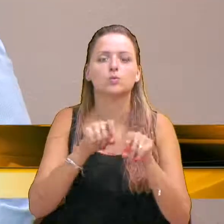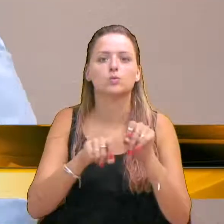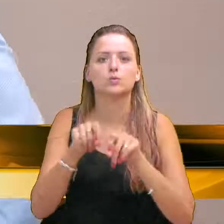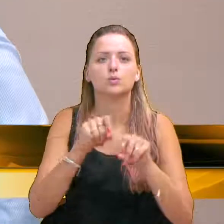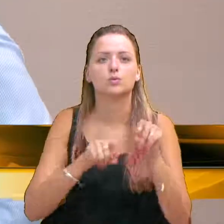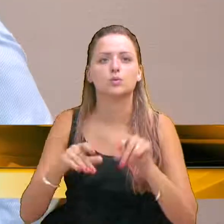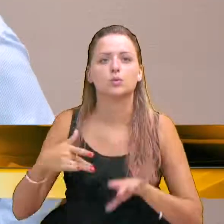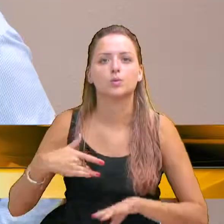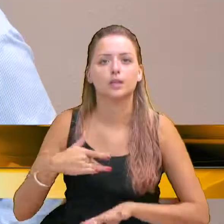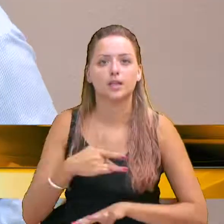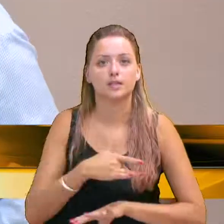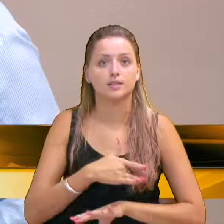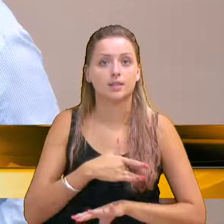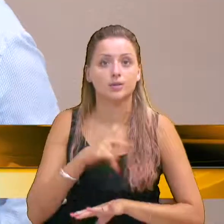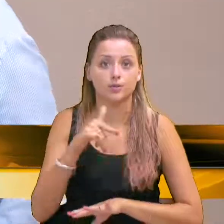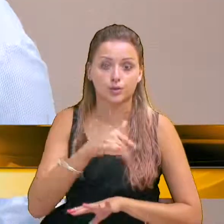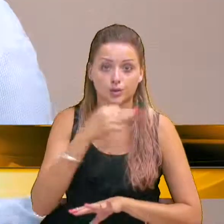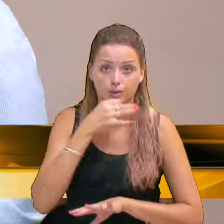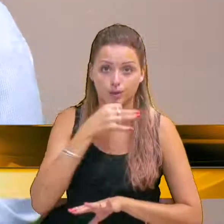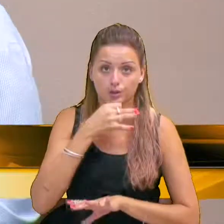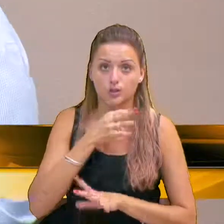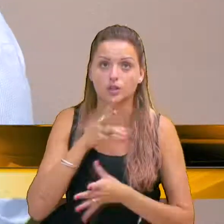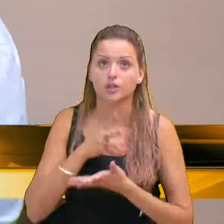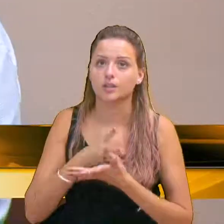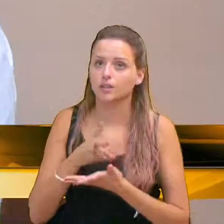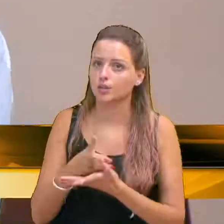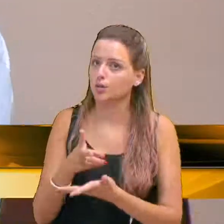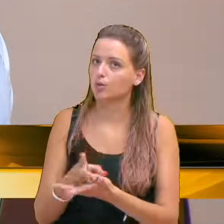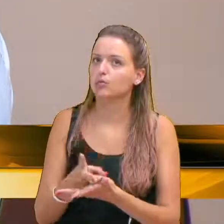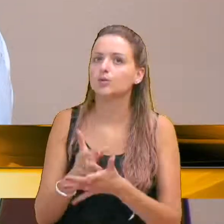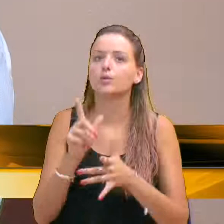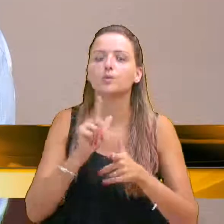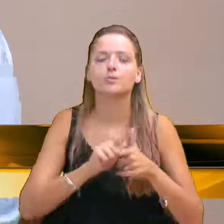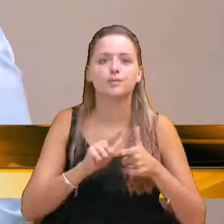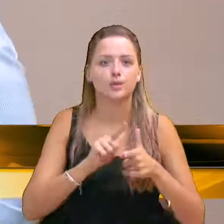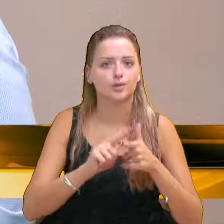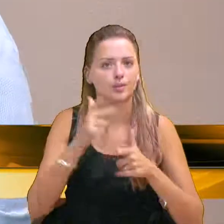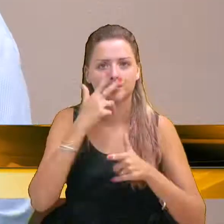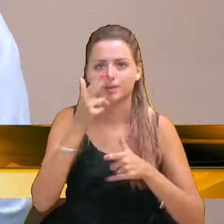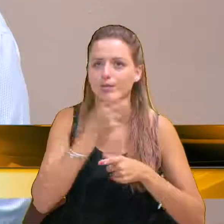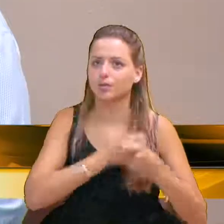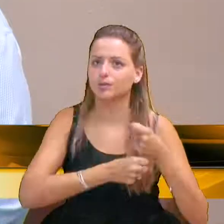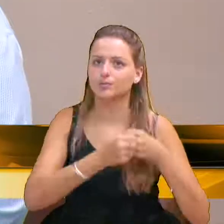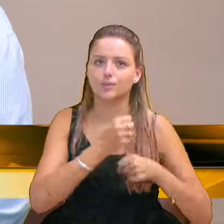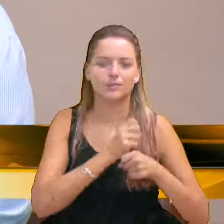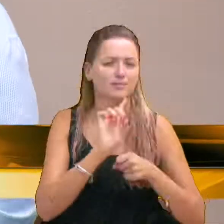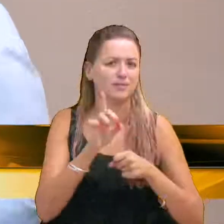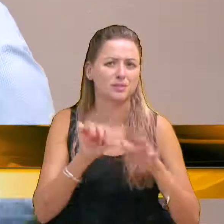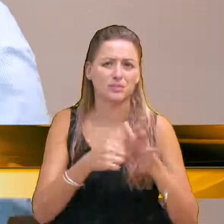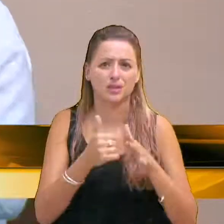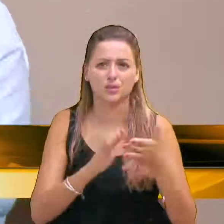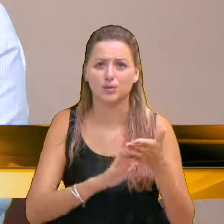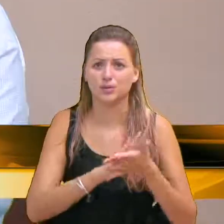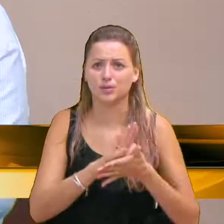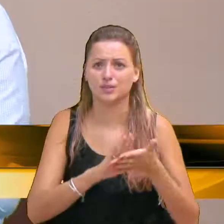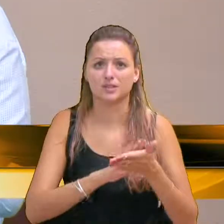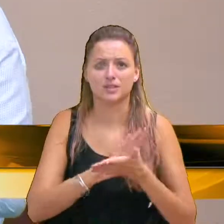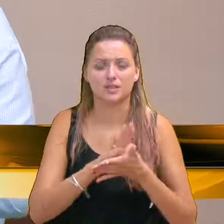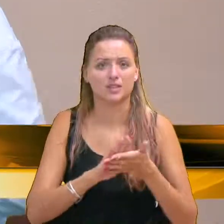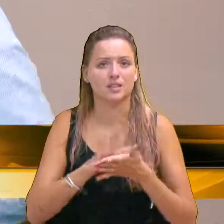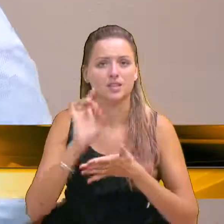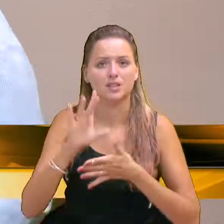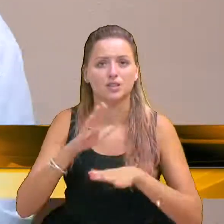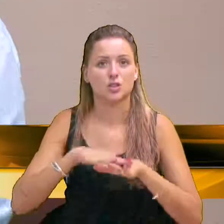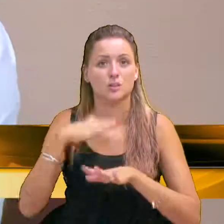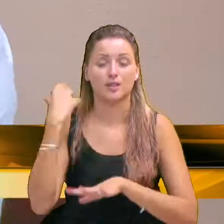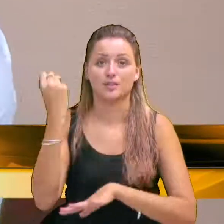da saúde, que continua uma situação semelhante ao ano passado, né? Não mudou nada ou se fica se agravando cada